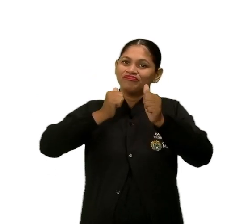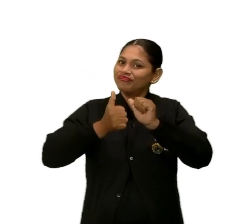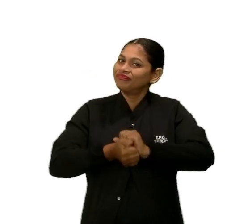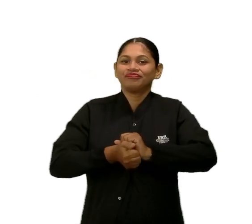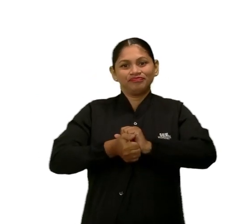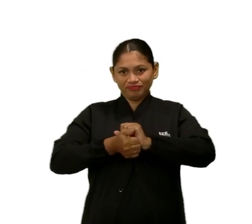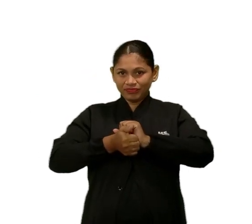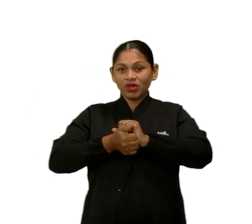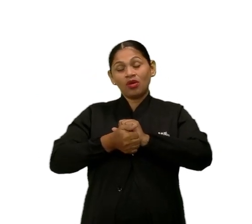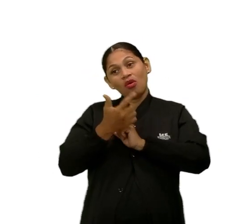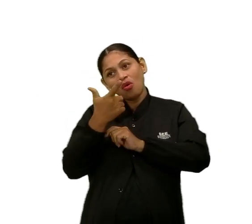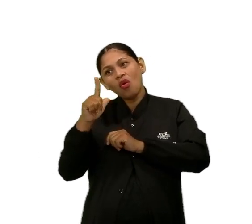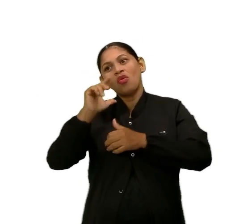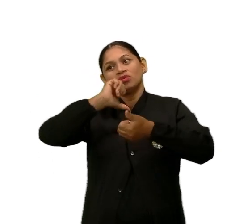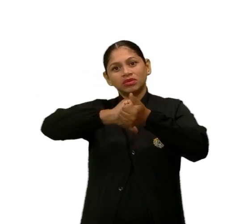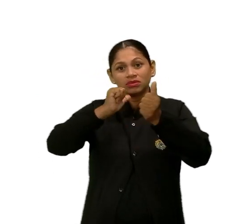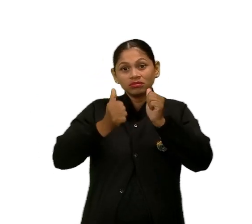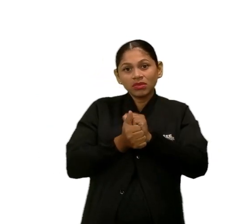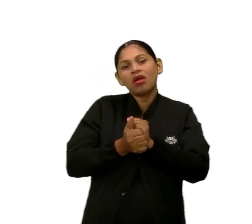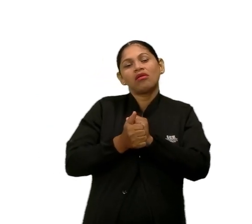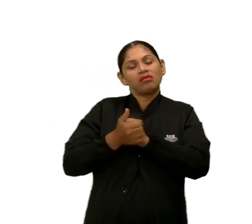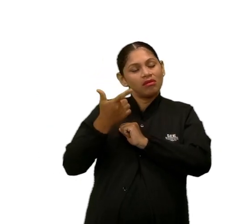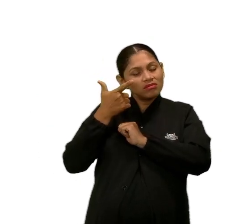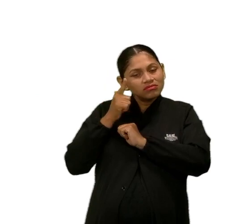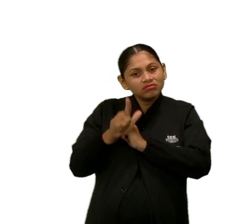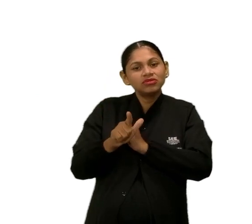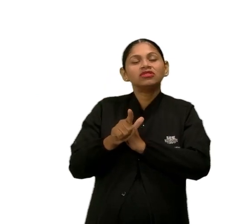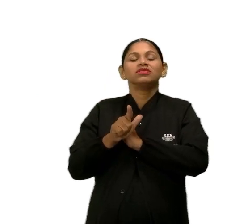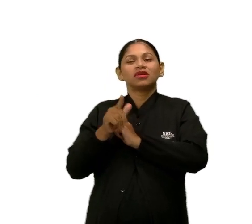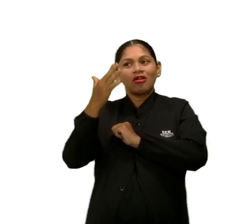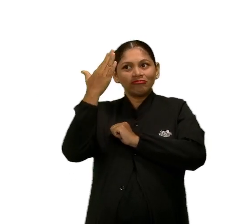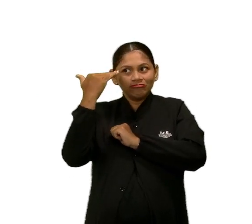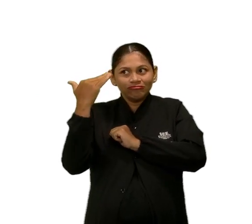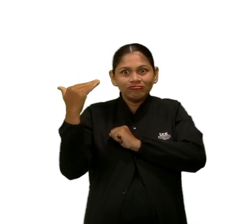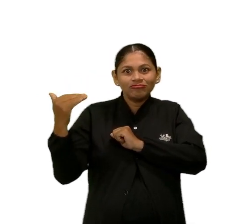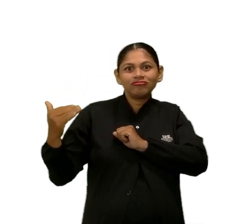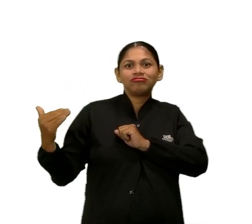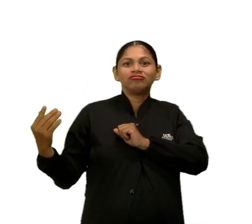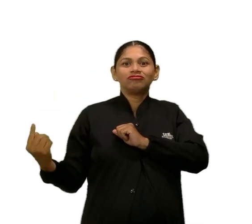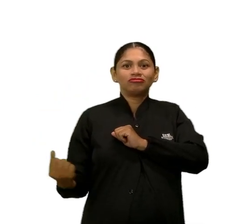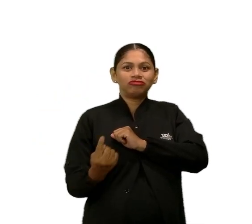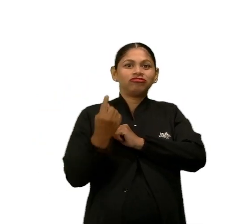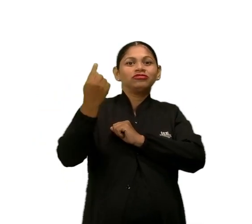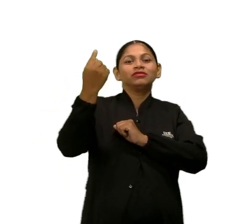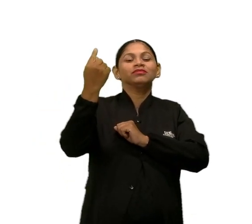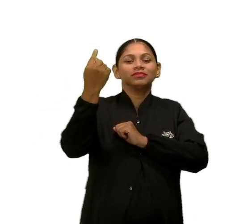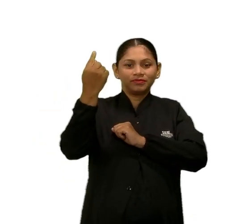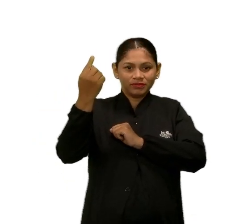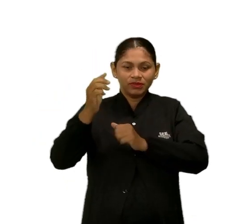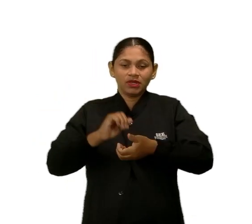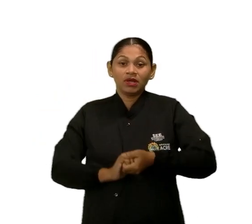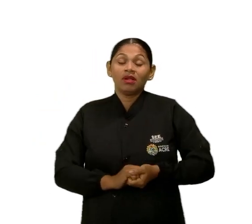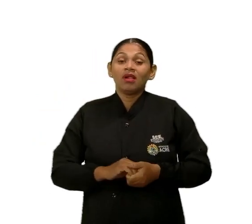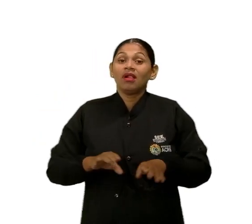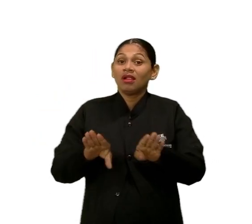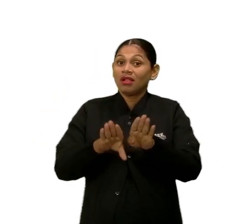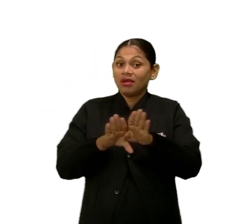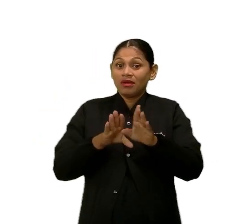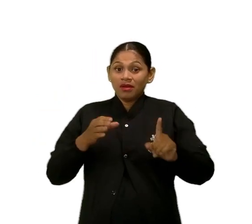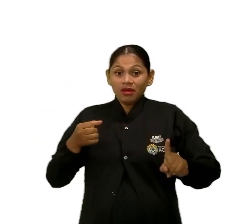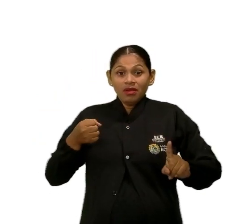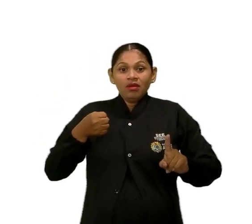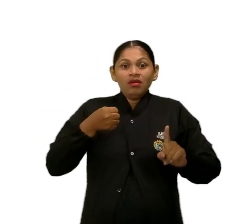adaptação e foram celebridades, né? Também como impacto, ele chegou lá na produção e